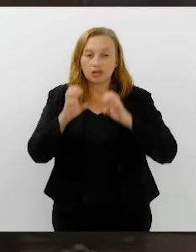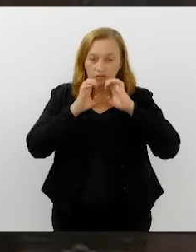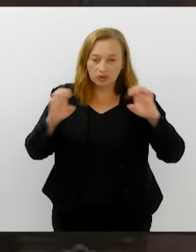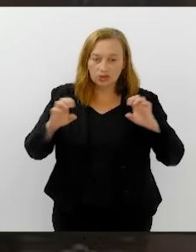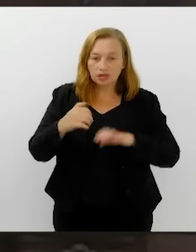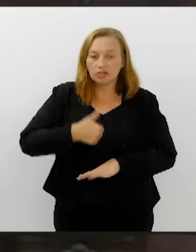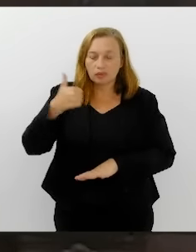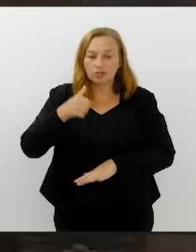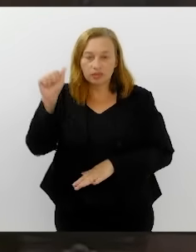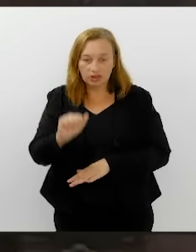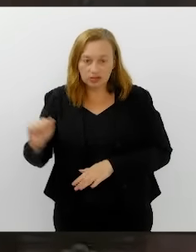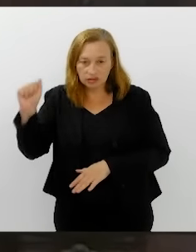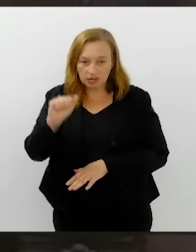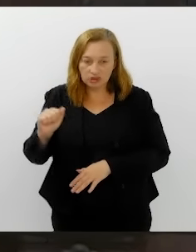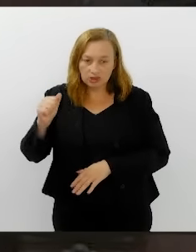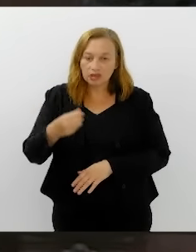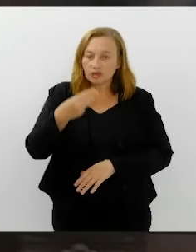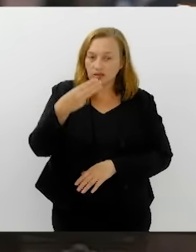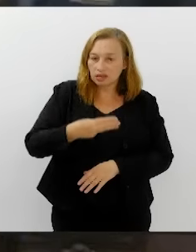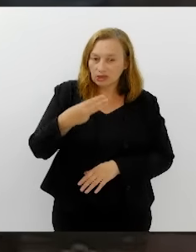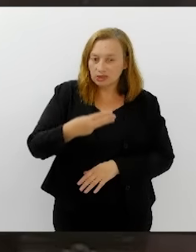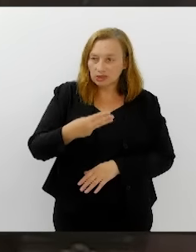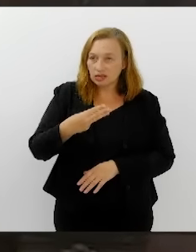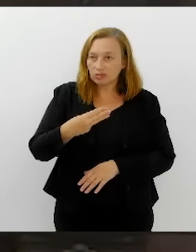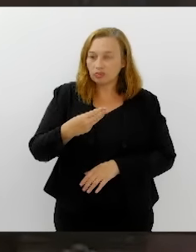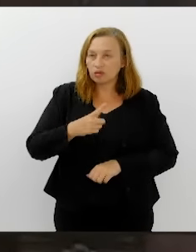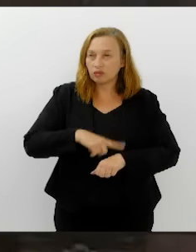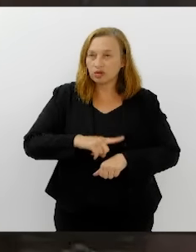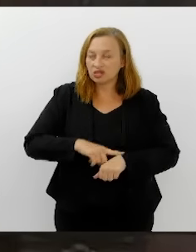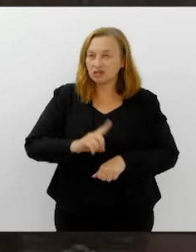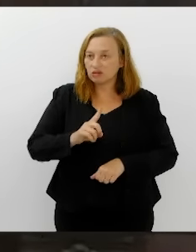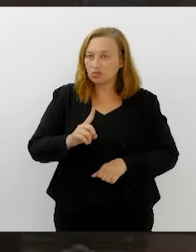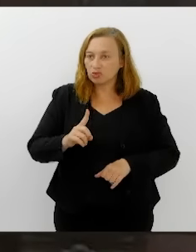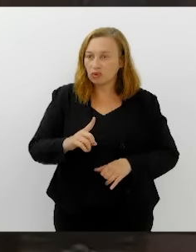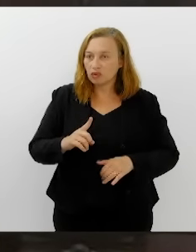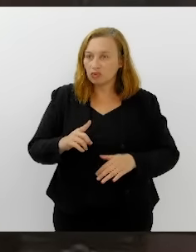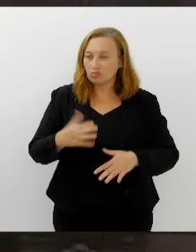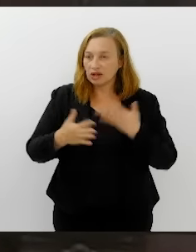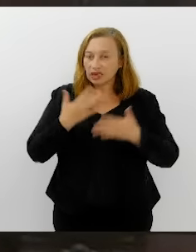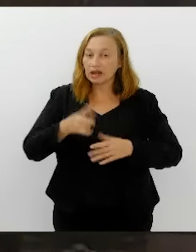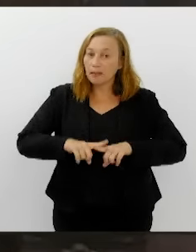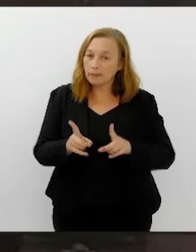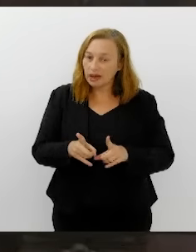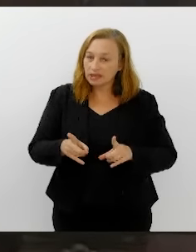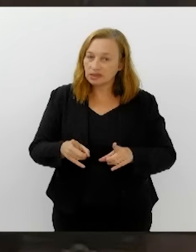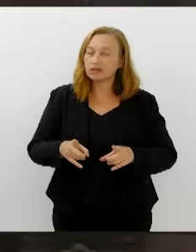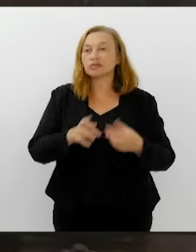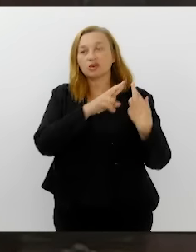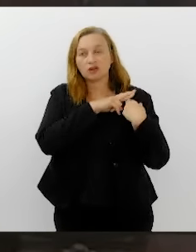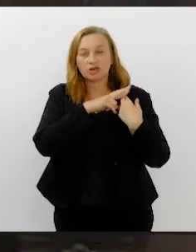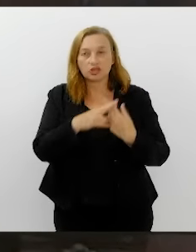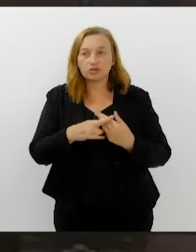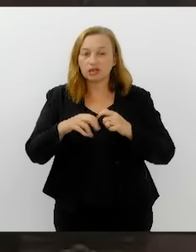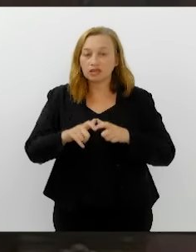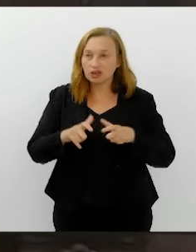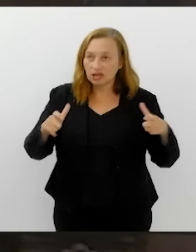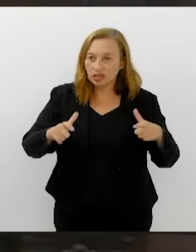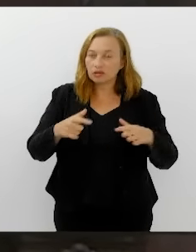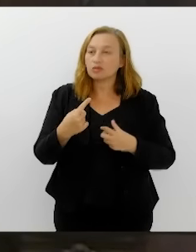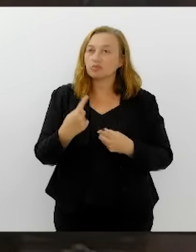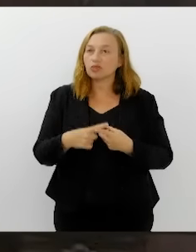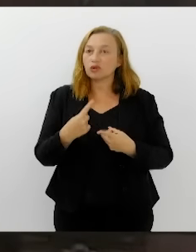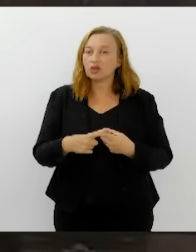associação pontífice do terceiro milênio não foi apenas uma honra, mas também uma responsabilidade imensa, pois fazem